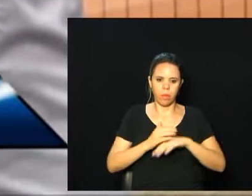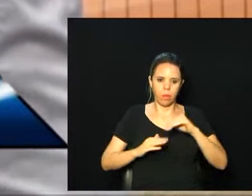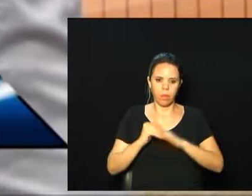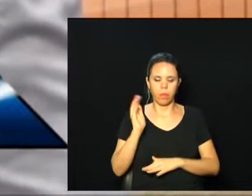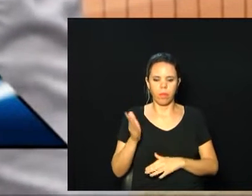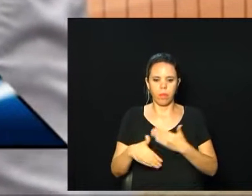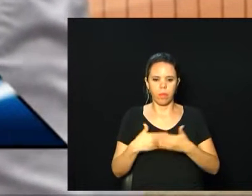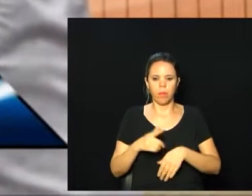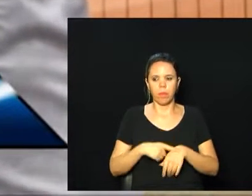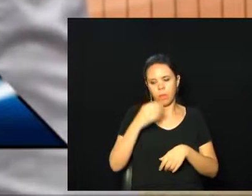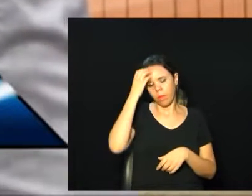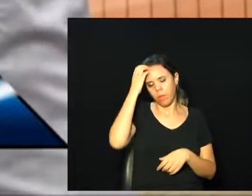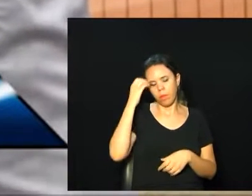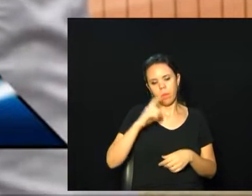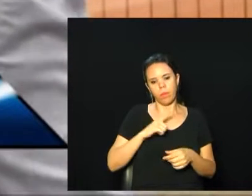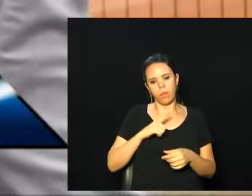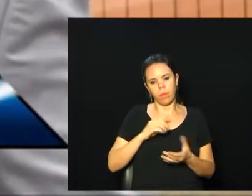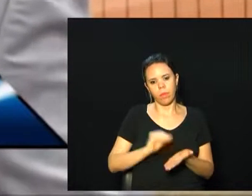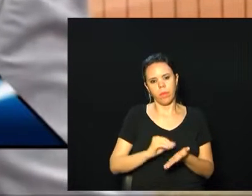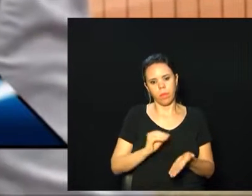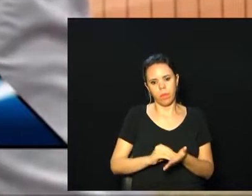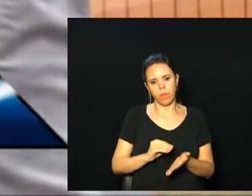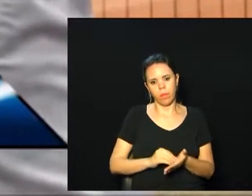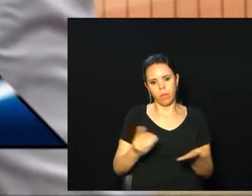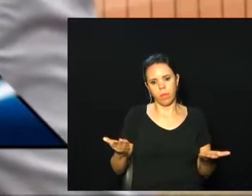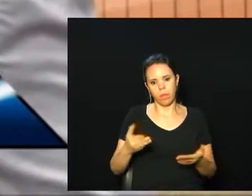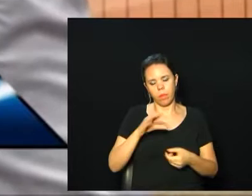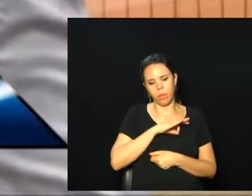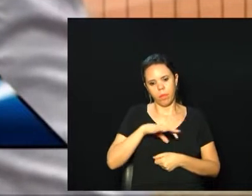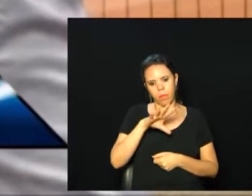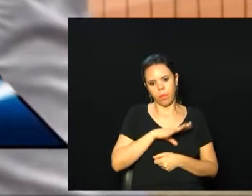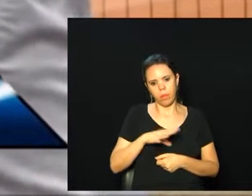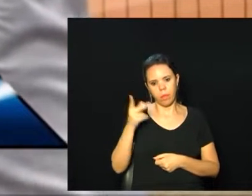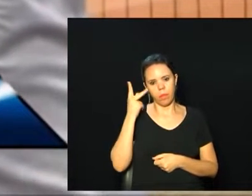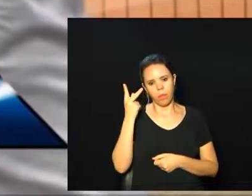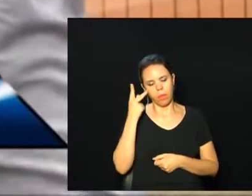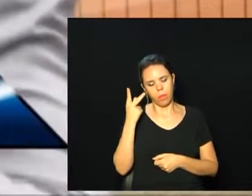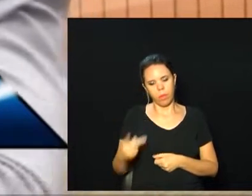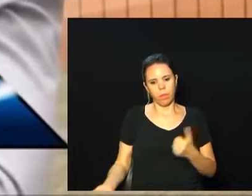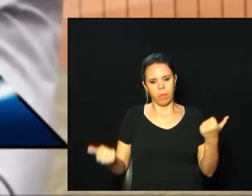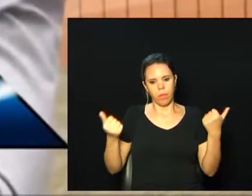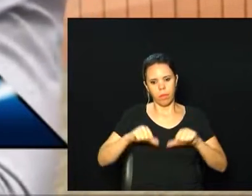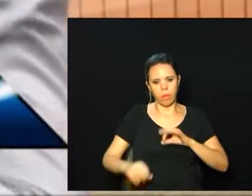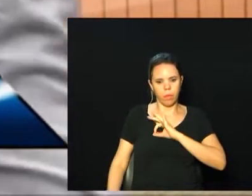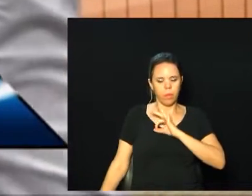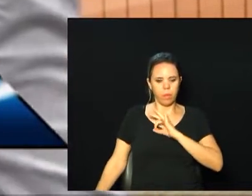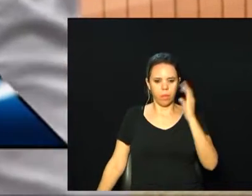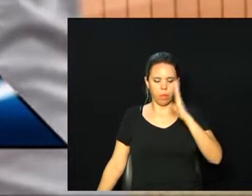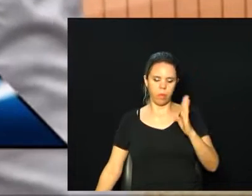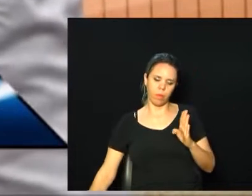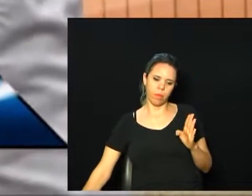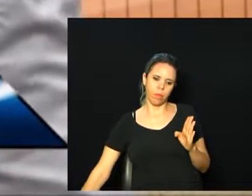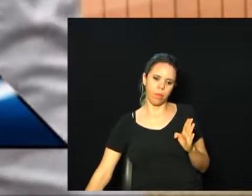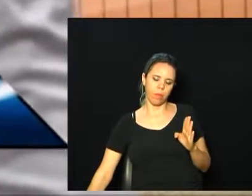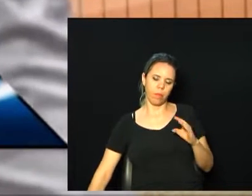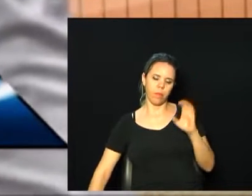já de algum tempo. Nós temos uma defasagem que coloca hoje as polícias de São Paulo como o pior salário do Brasil. O estado que